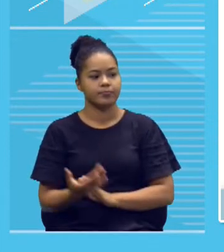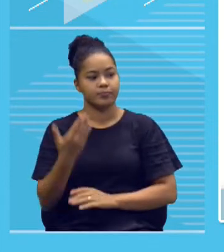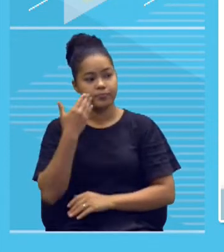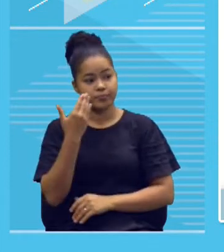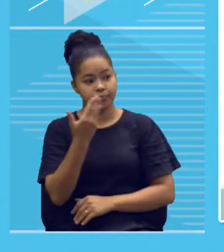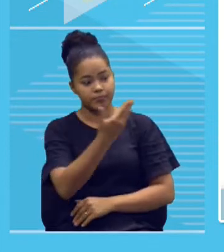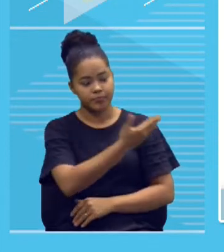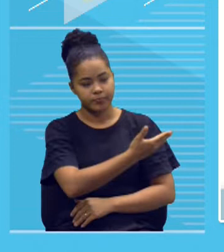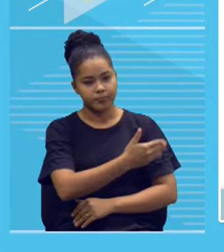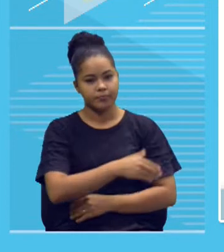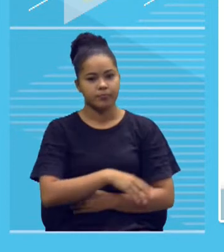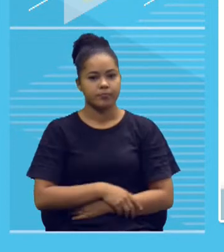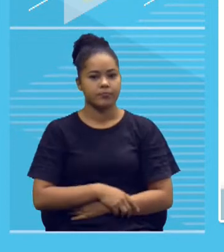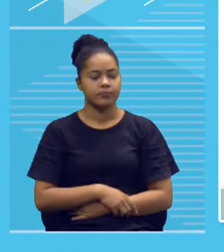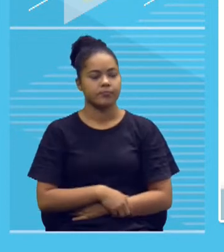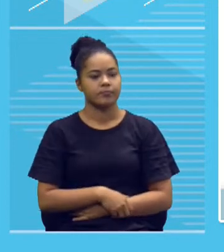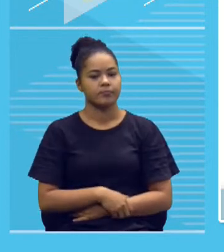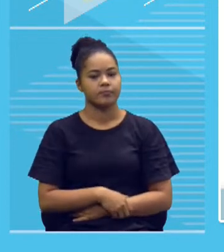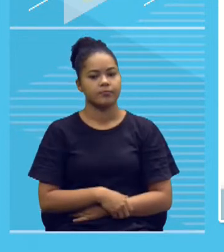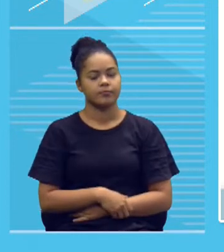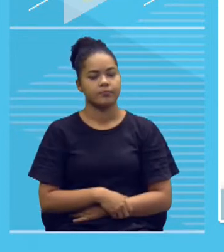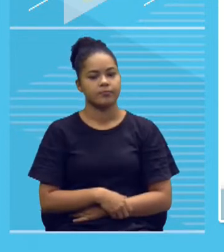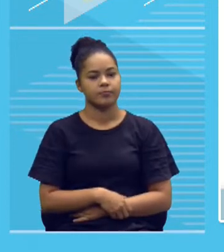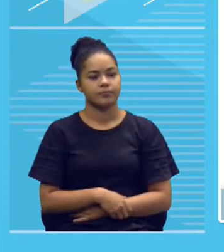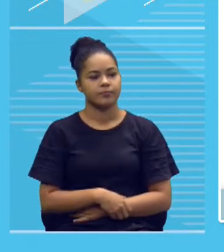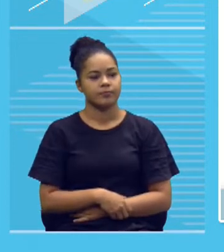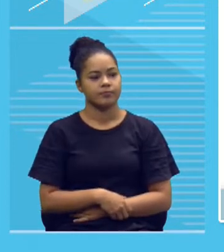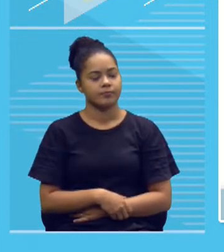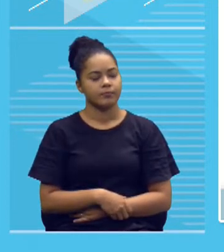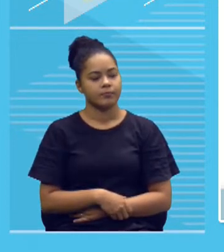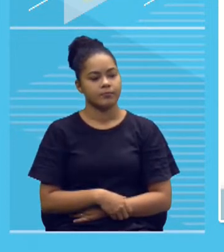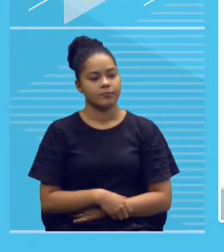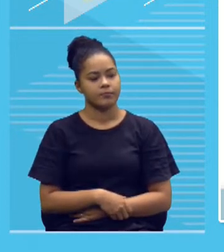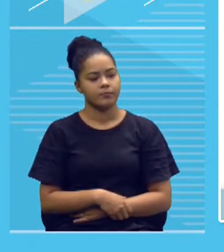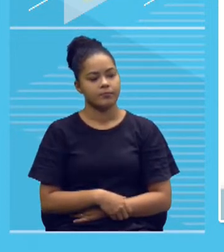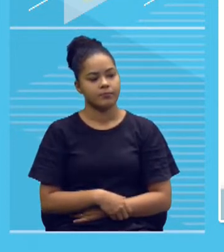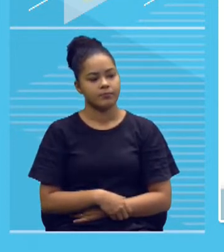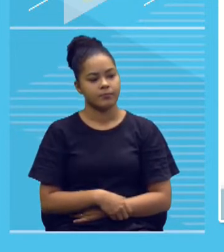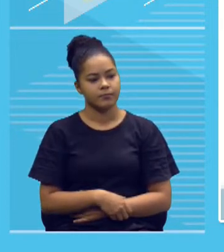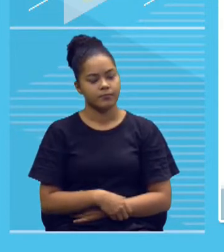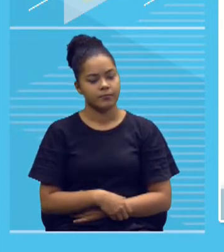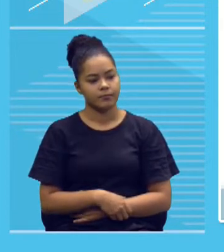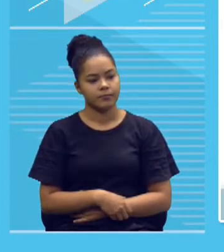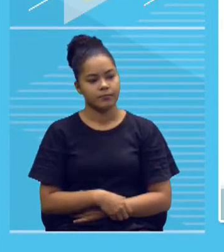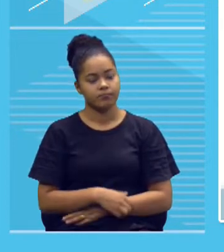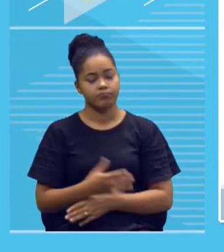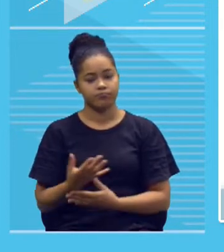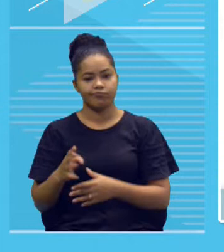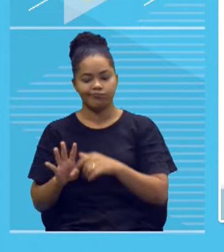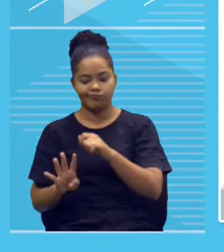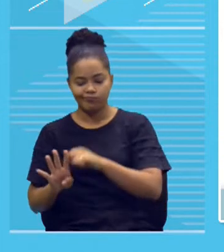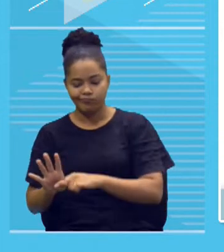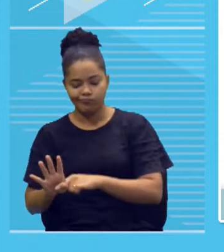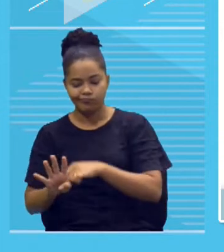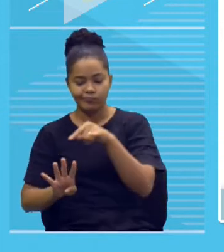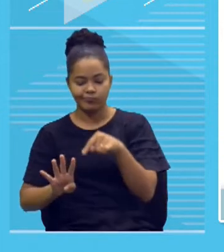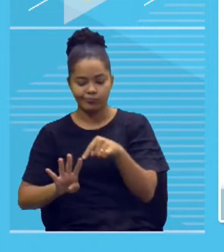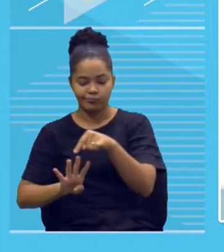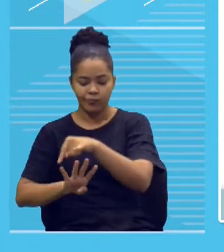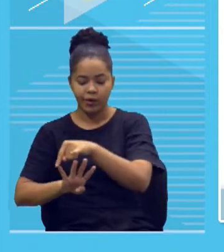dizer que ao final dos quatro meses Professor a pessoa terá um montante